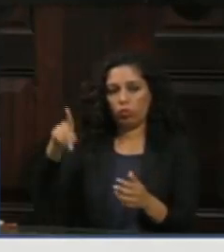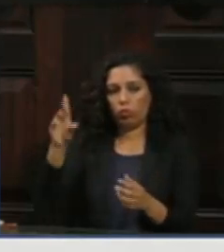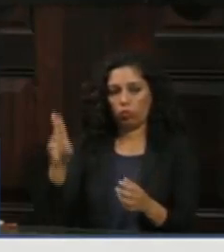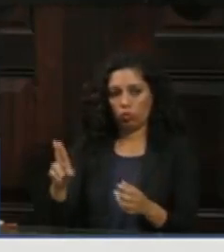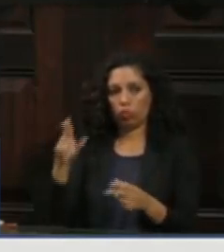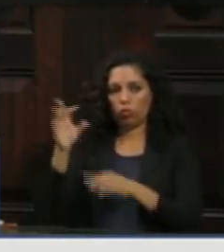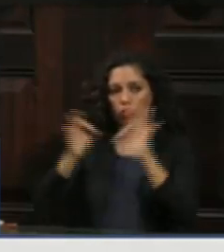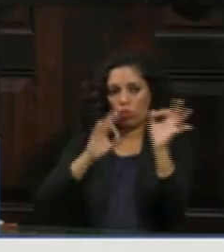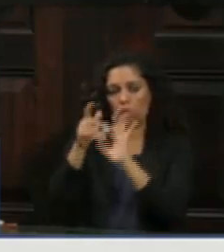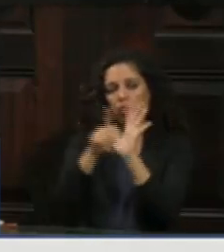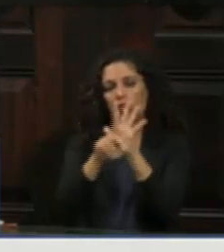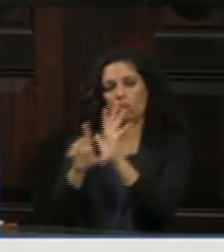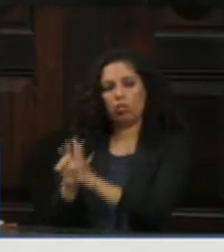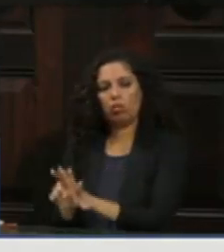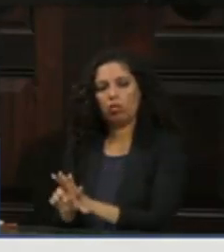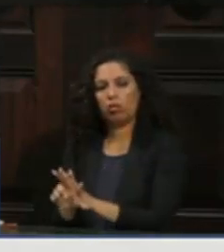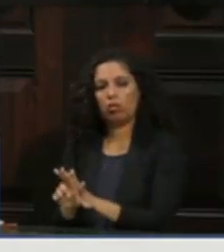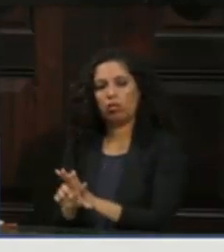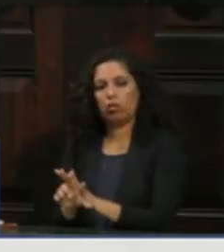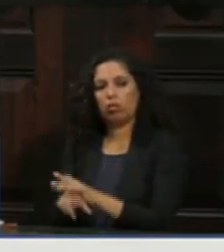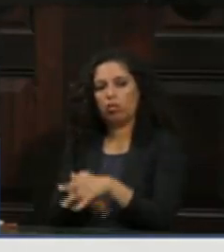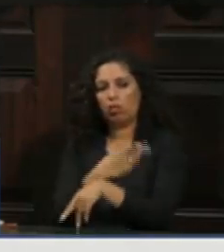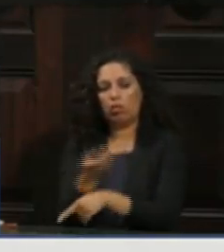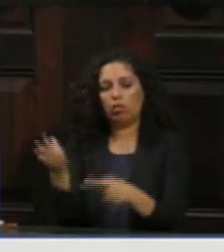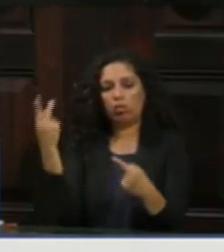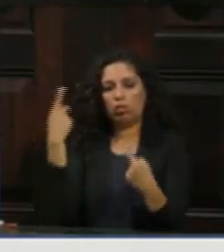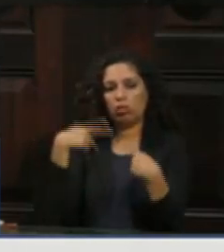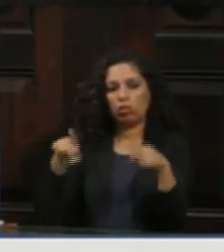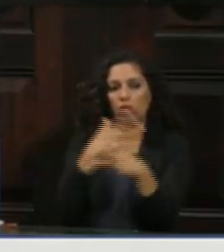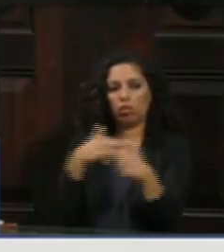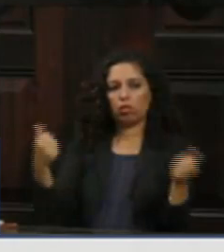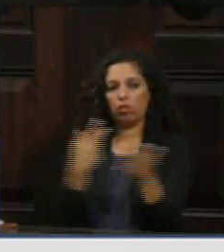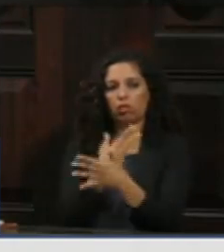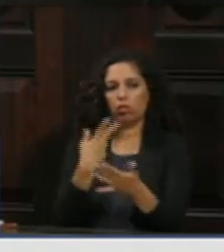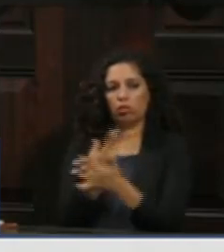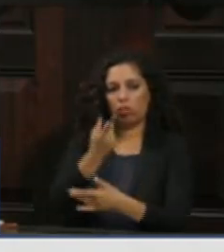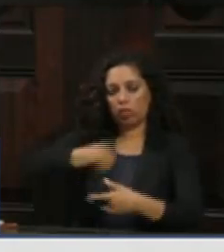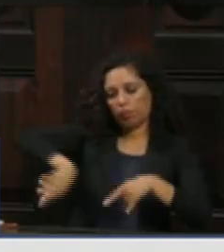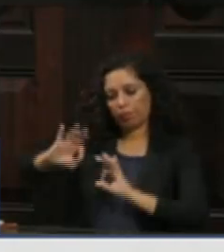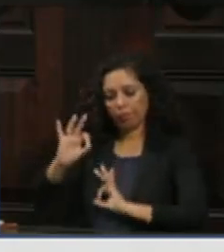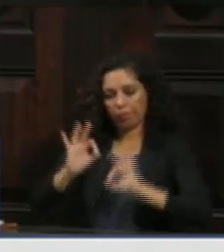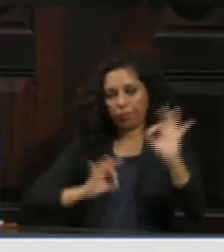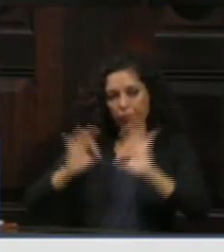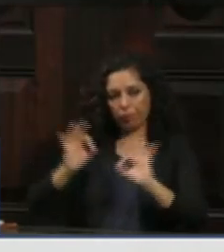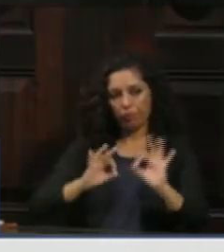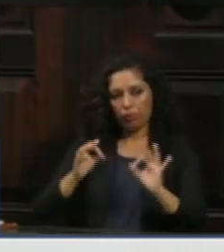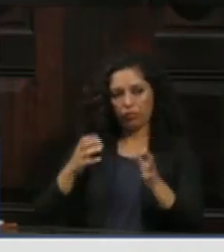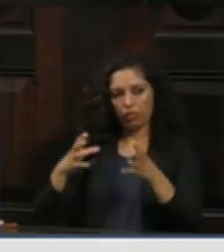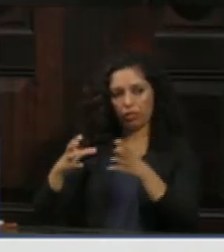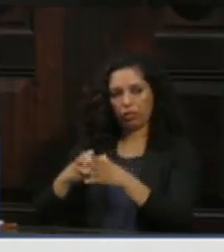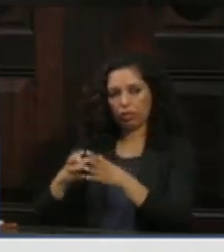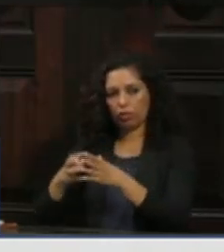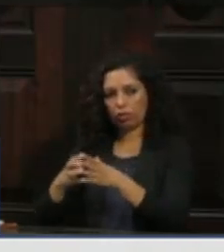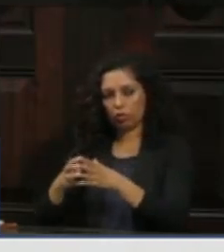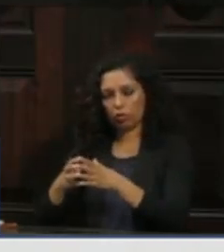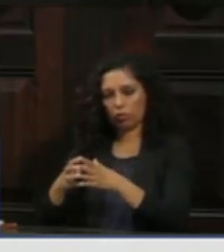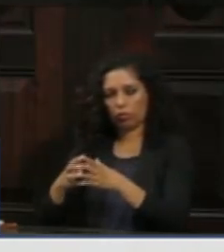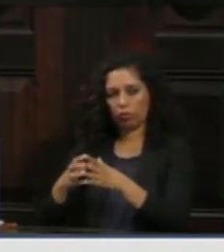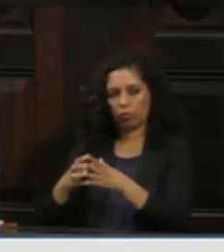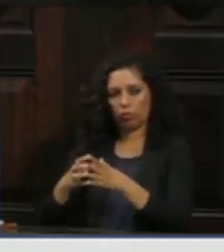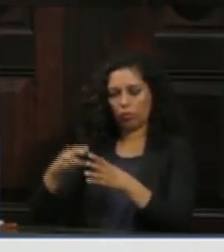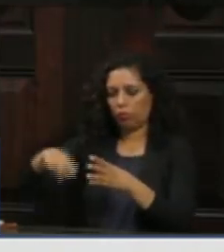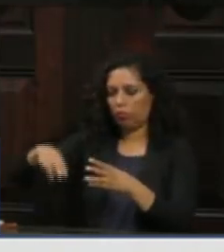Guandu. O Comitê do Guandu vende a água e não podemos usar esse recurso